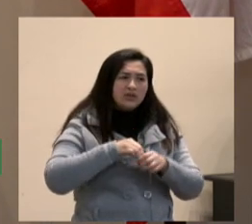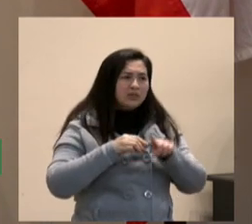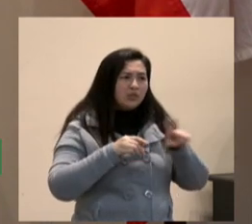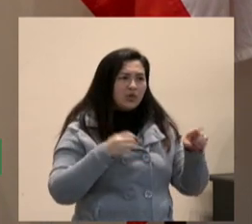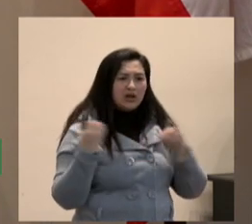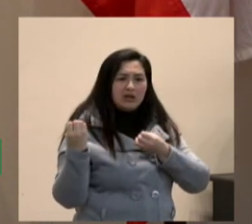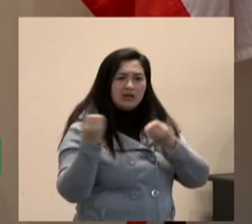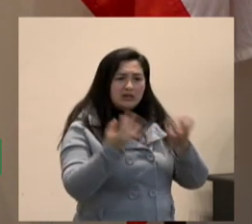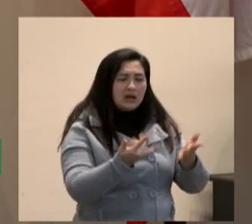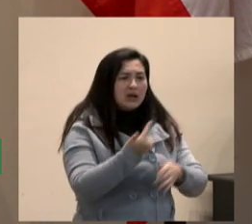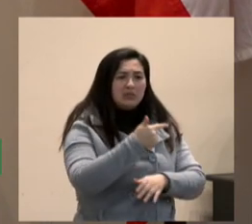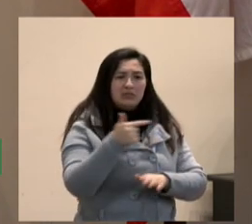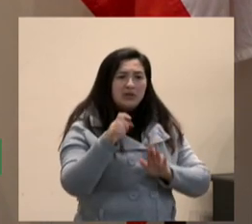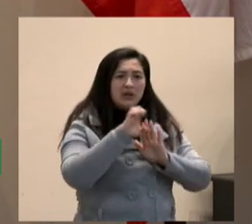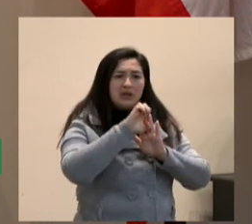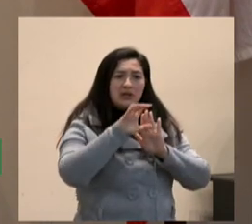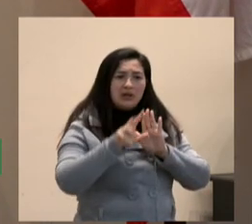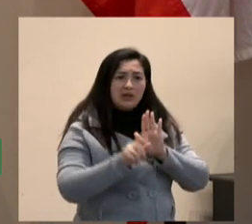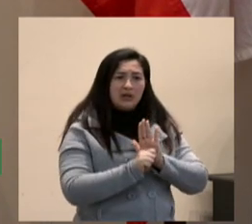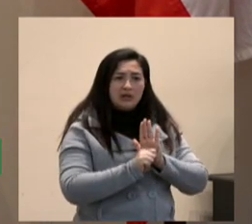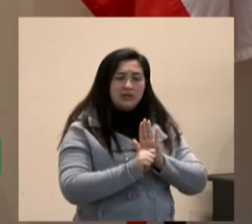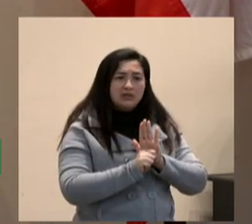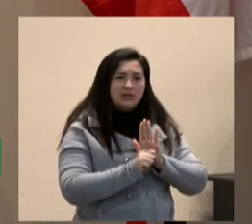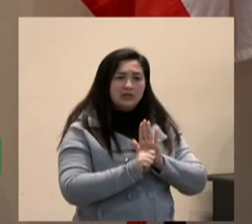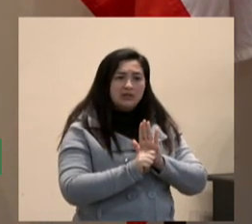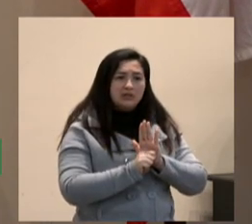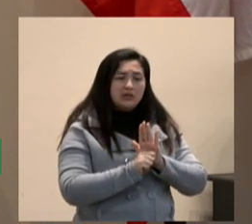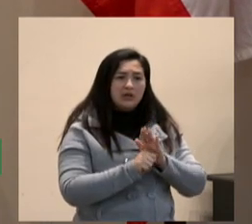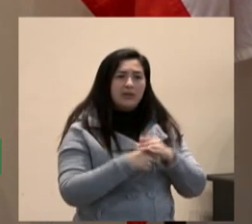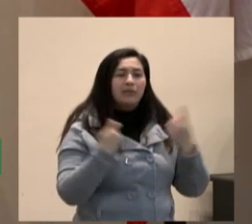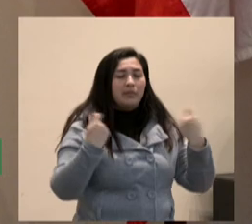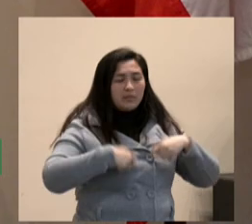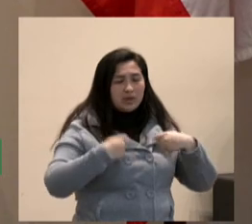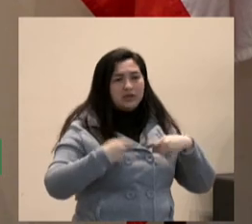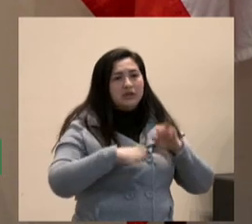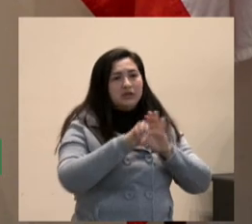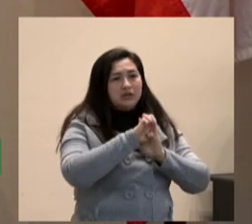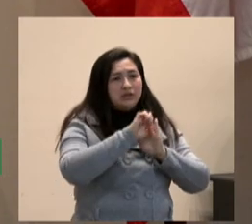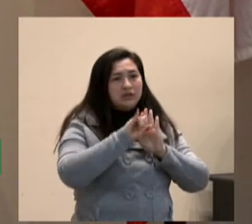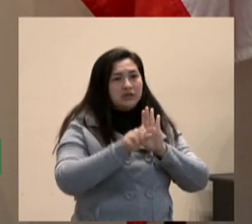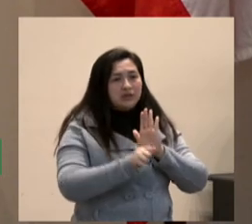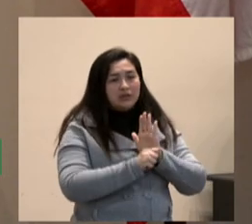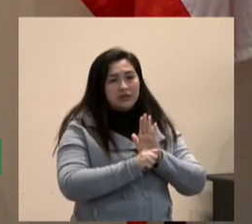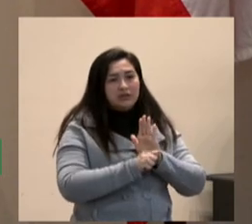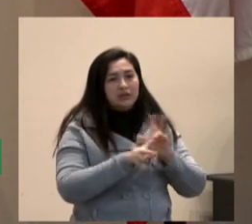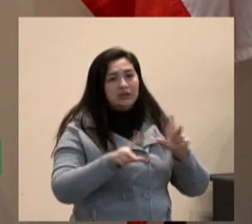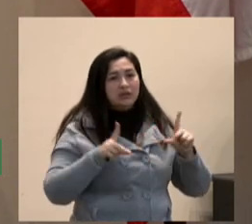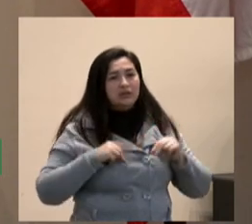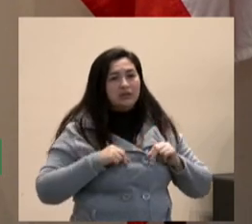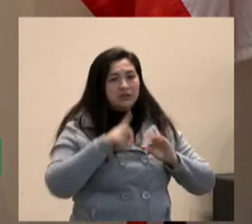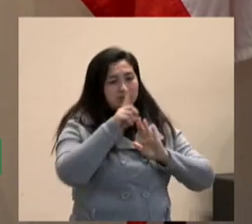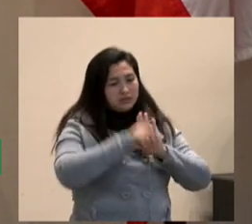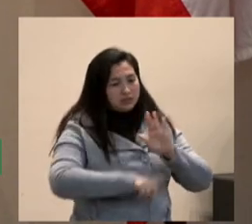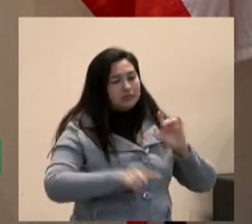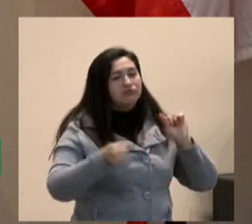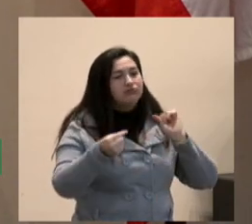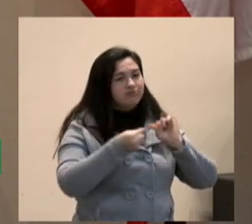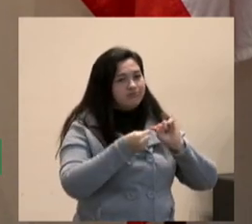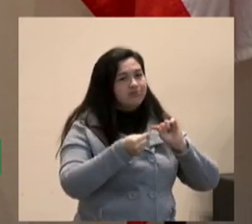acontece. Então, é preciso que a EJA seja reconhecida como um direito.